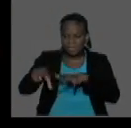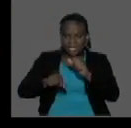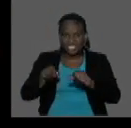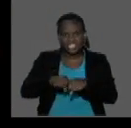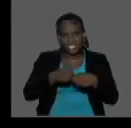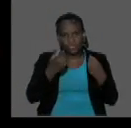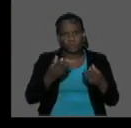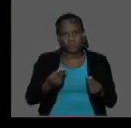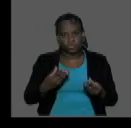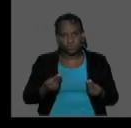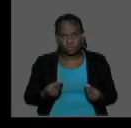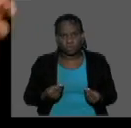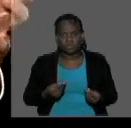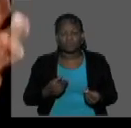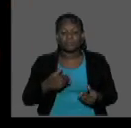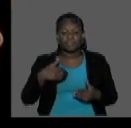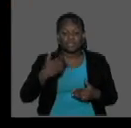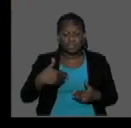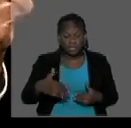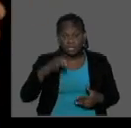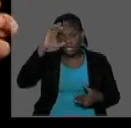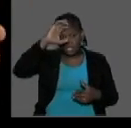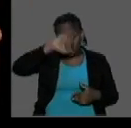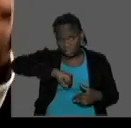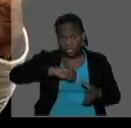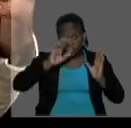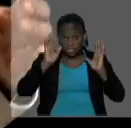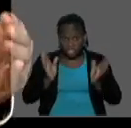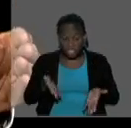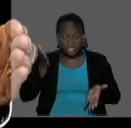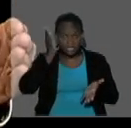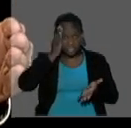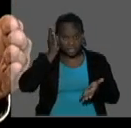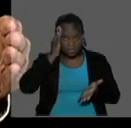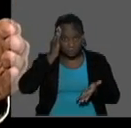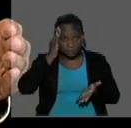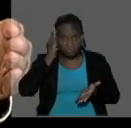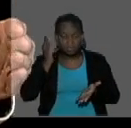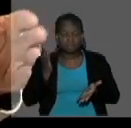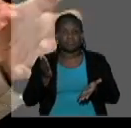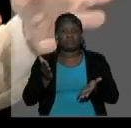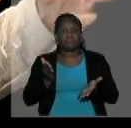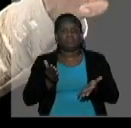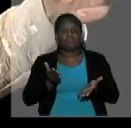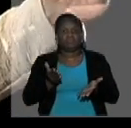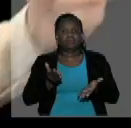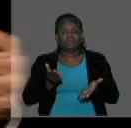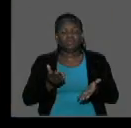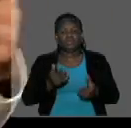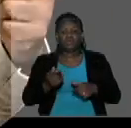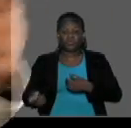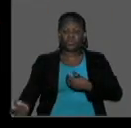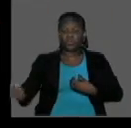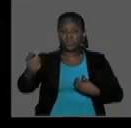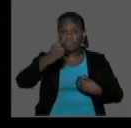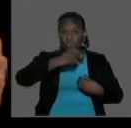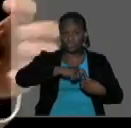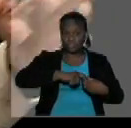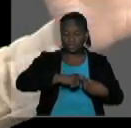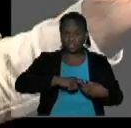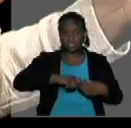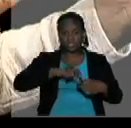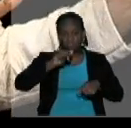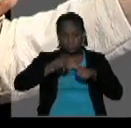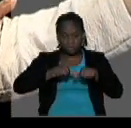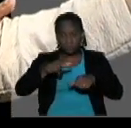colonialismo fez. E a partir dessa consciência racional né, reconstruir,